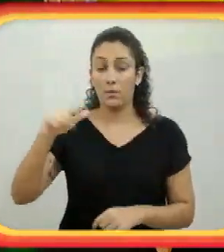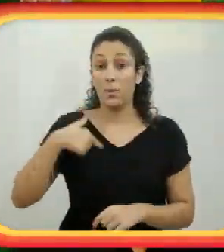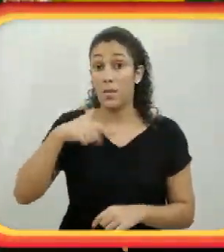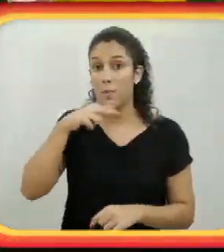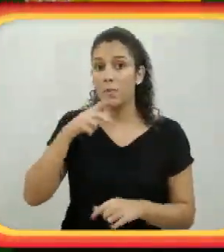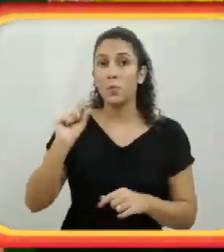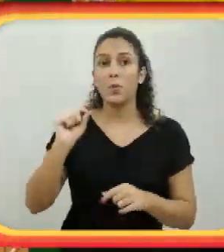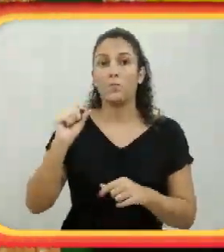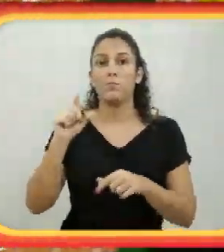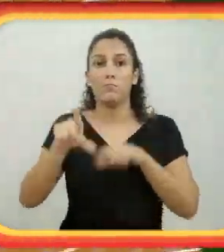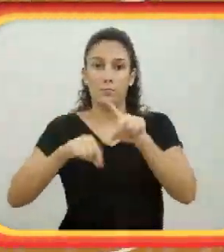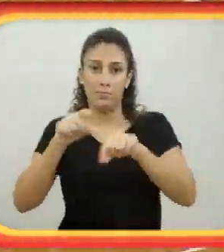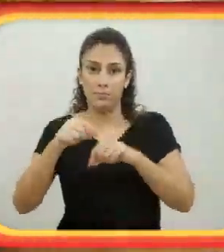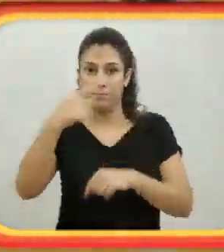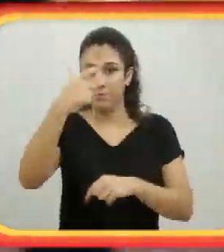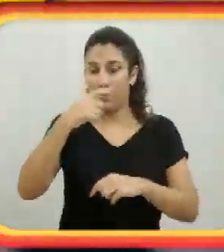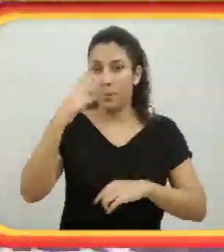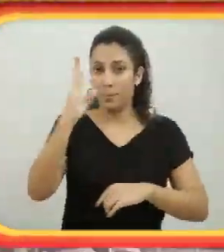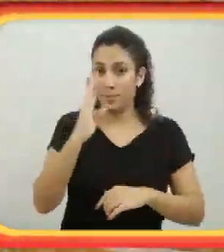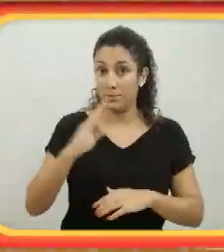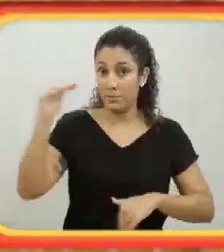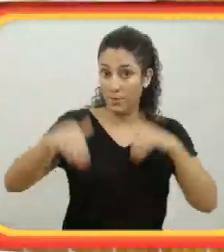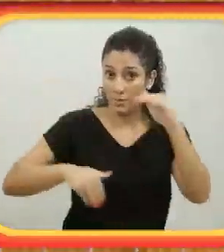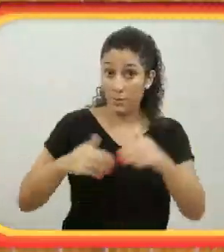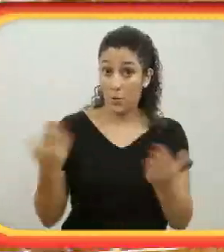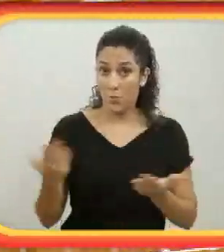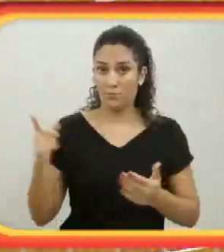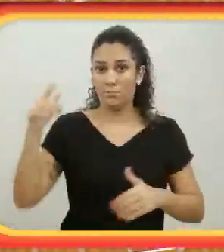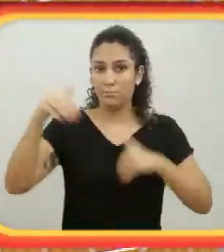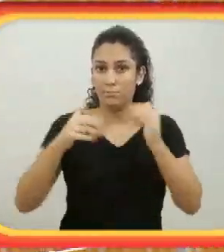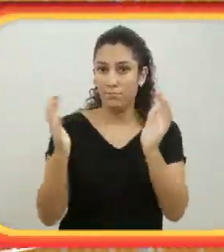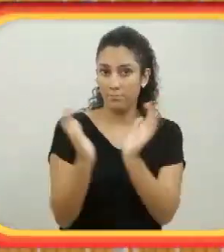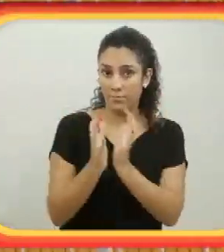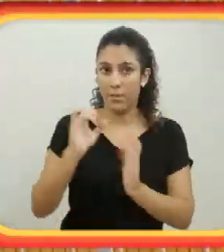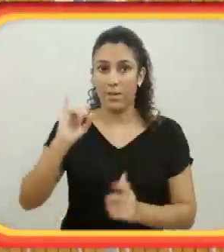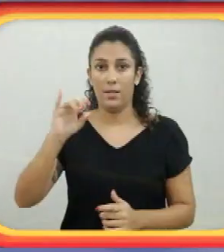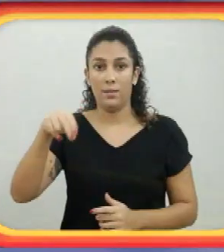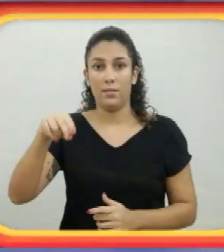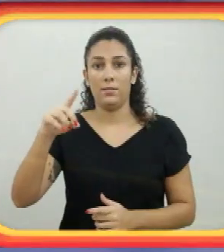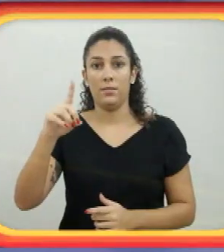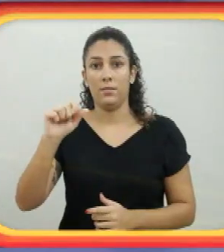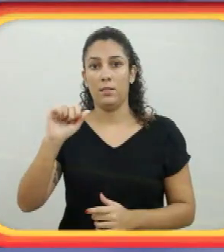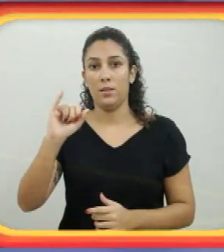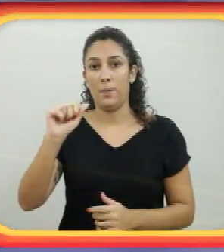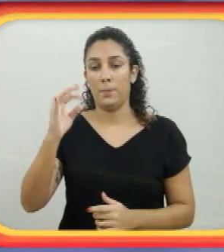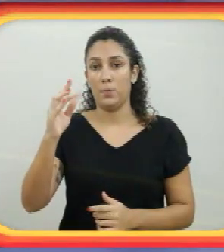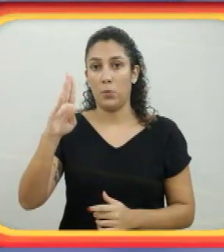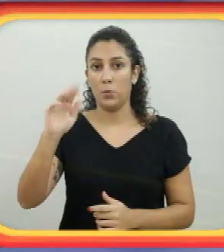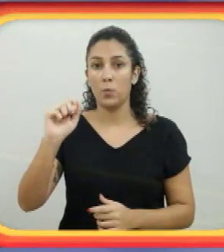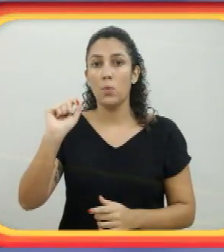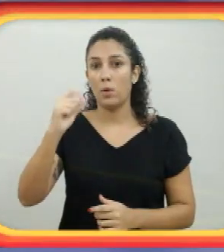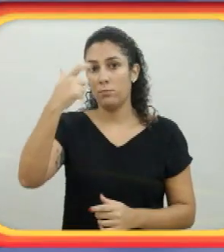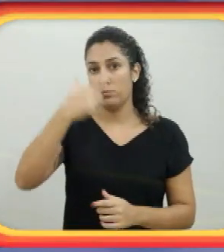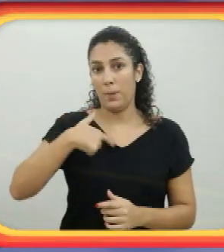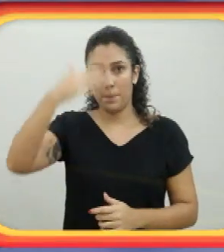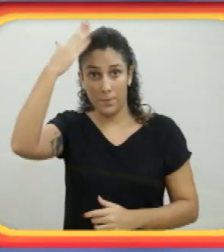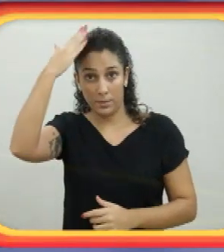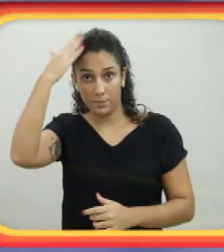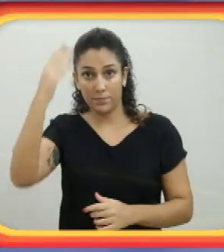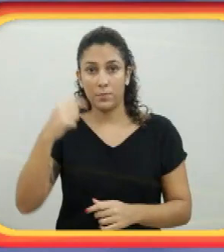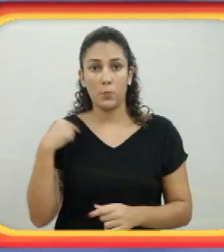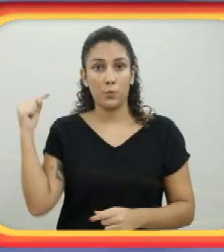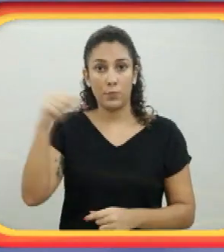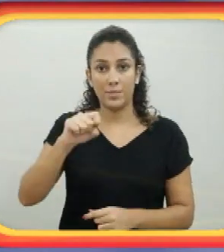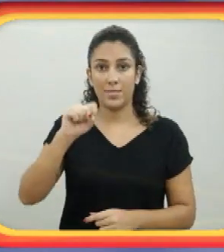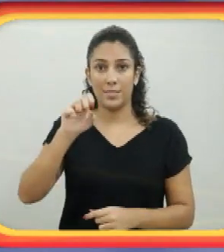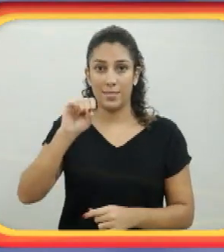faz parte da seleção brasileira de natação hoje, nadando para a equipe de Dayatuba. Como eu sou do Pará, vim para o César de São Paulo, me contrataram para jogar por